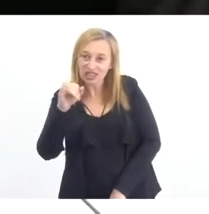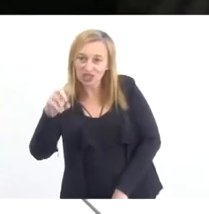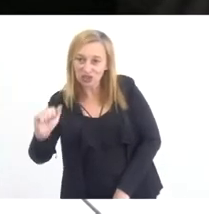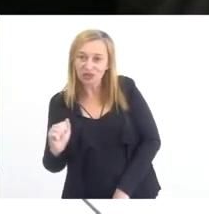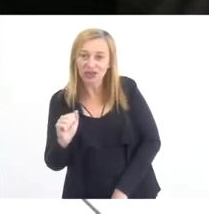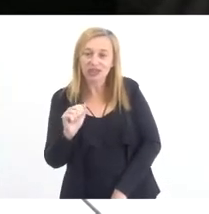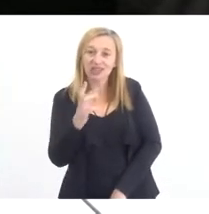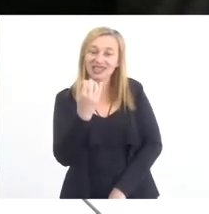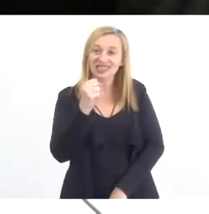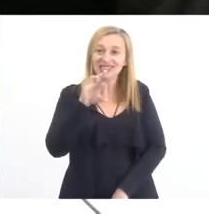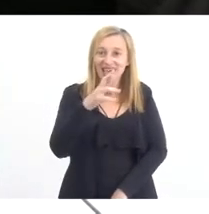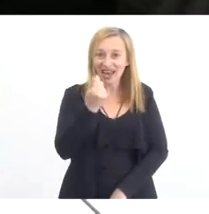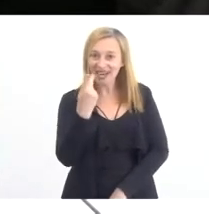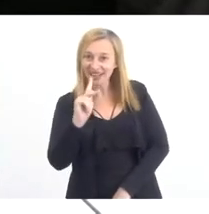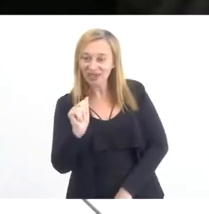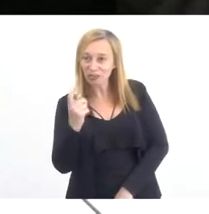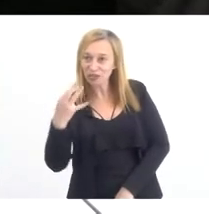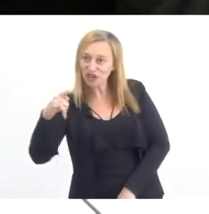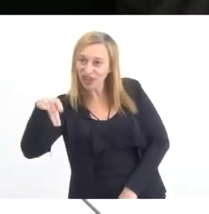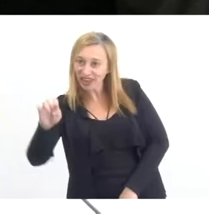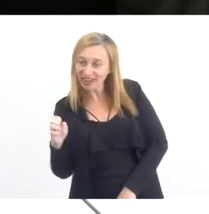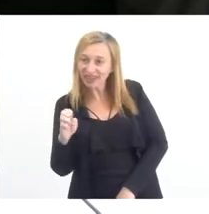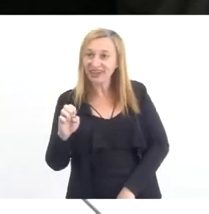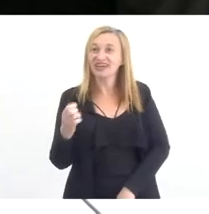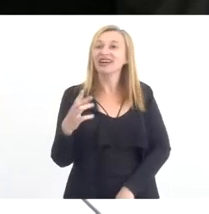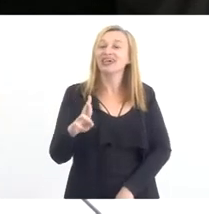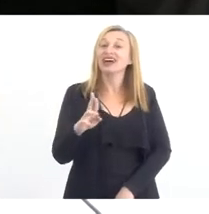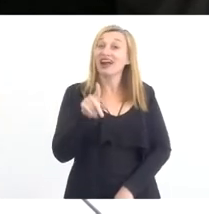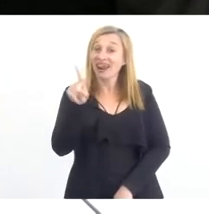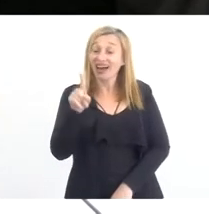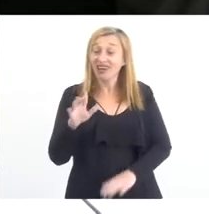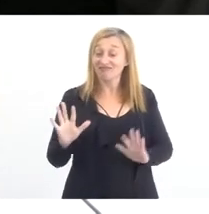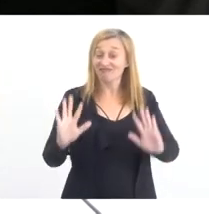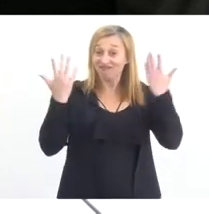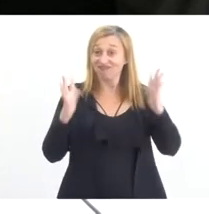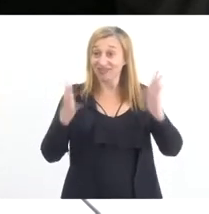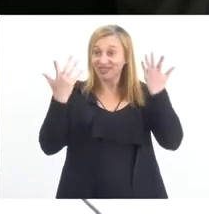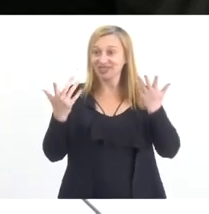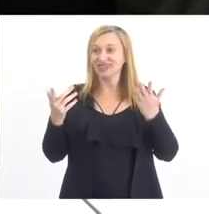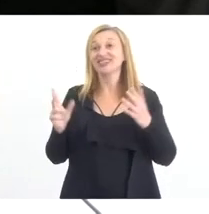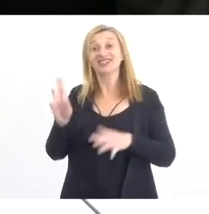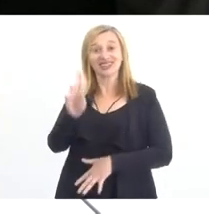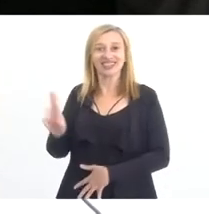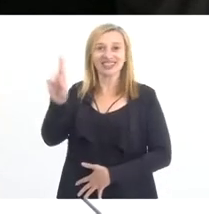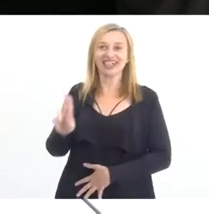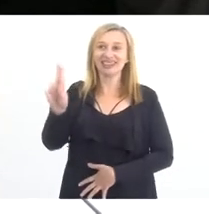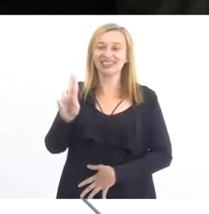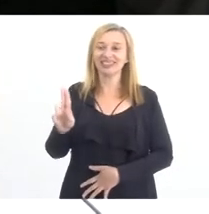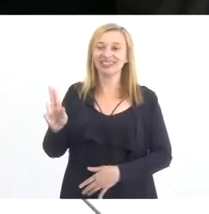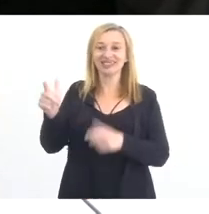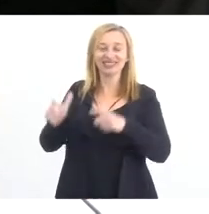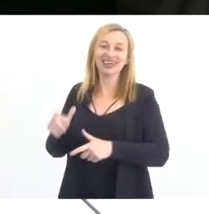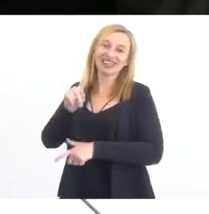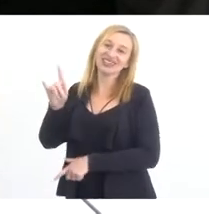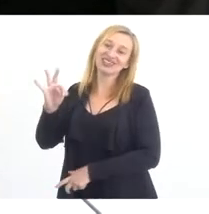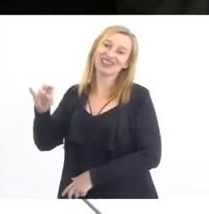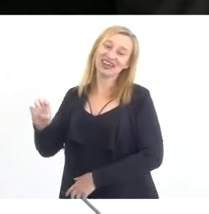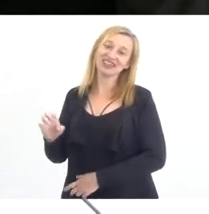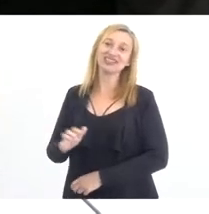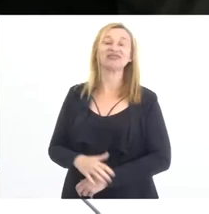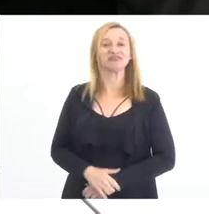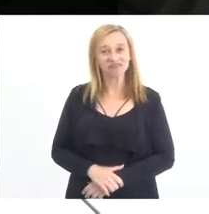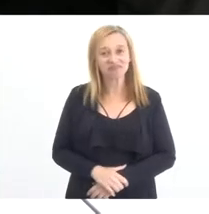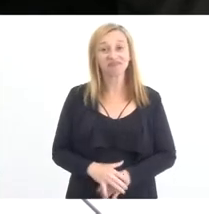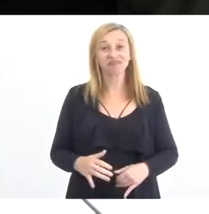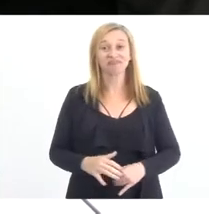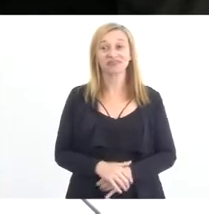Kubitschek, né? Se comemorou muito naquela época, a universidade na Zona Oeste.